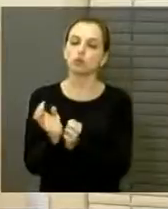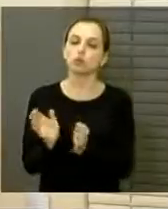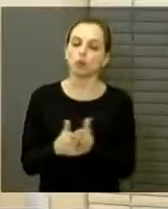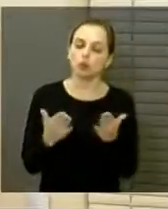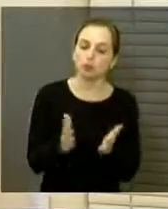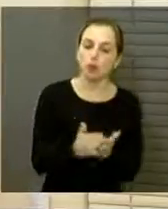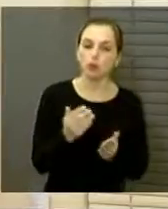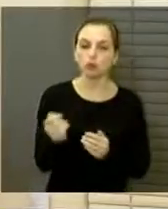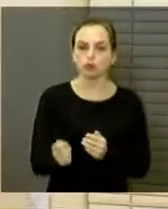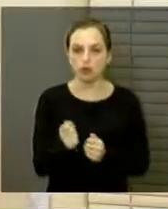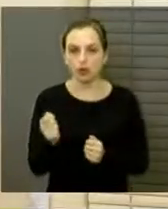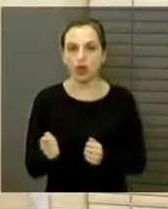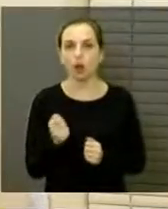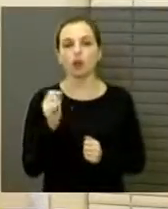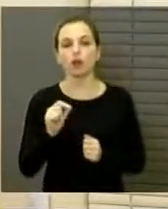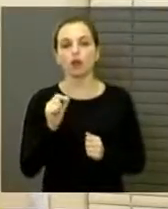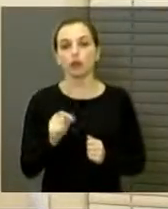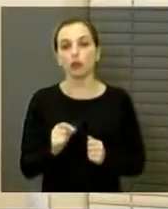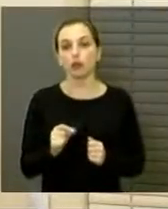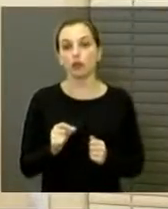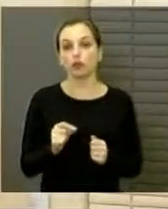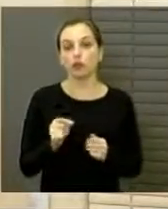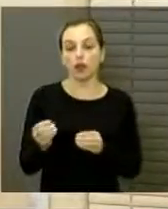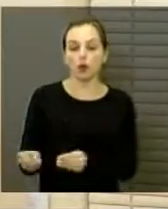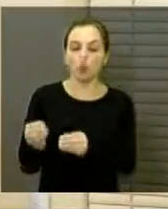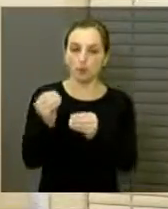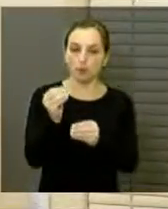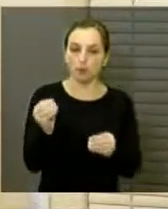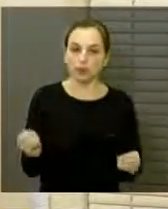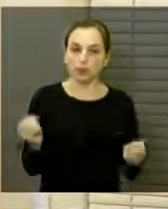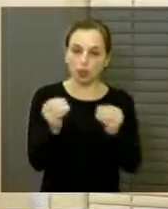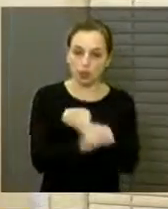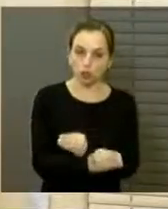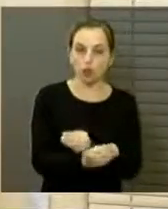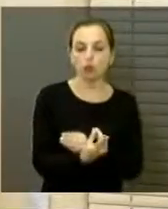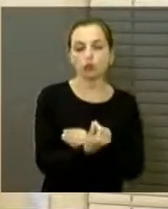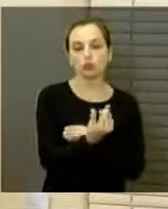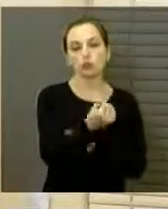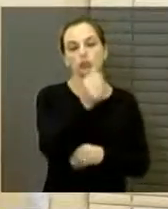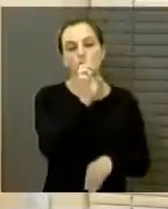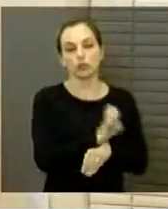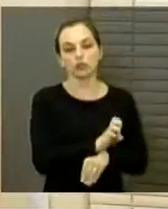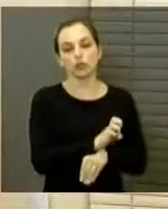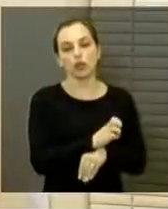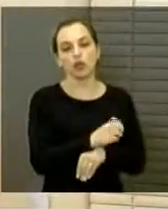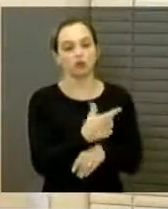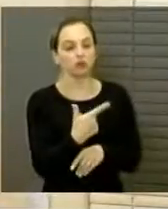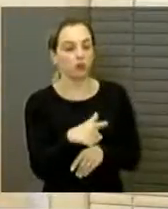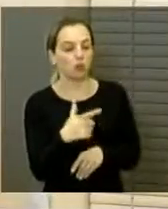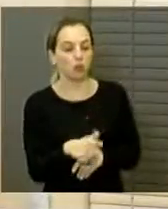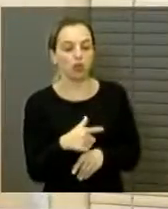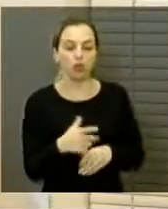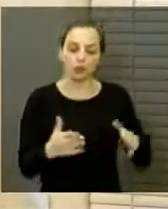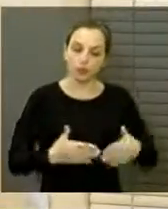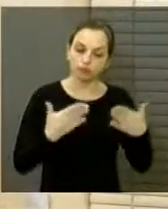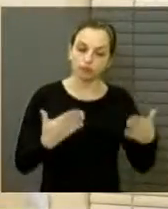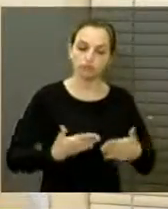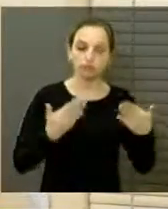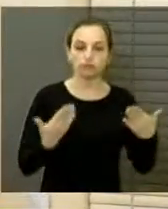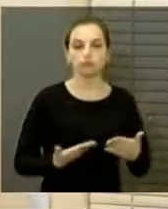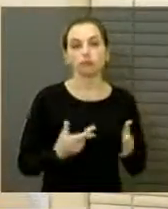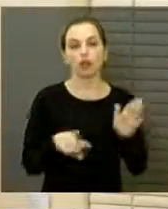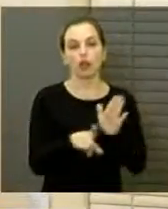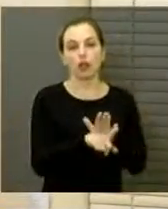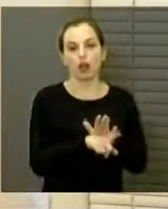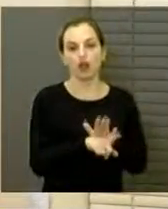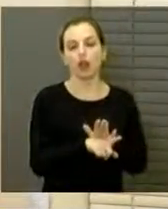que são, na verdade, a contrapartida do dinheiro que o Estado deixa de receber para que aquela ação se incentive. A Lei Rouanet